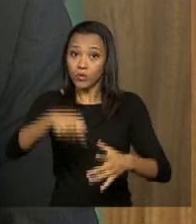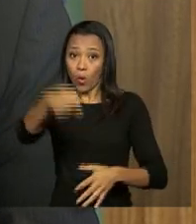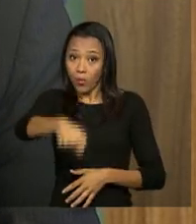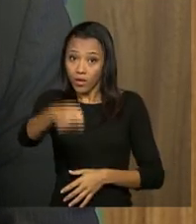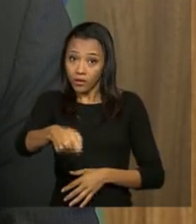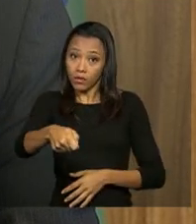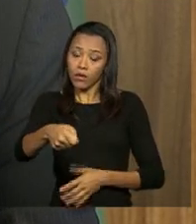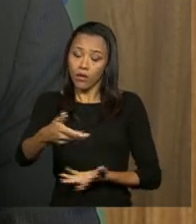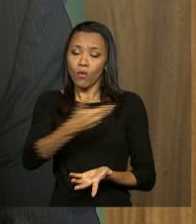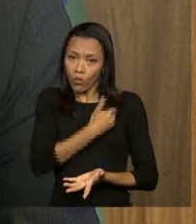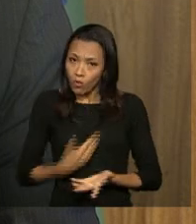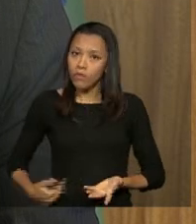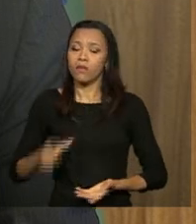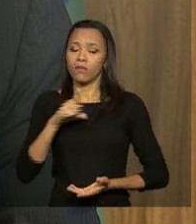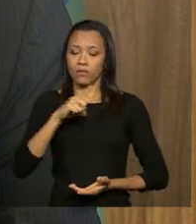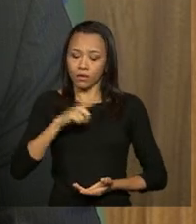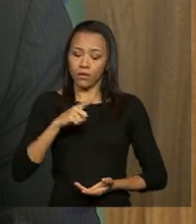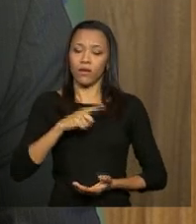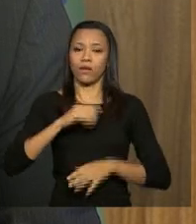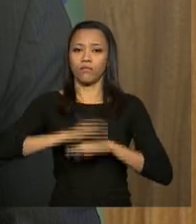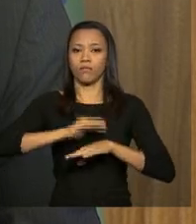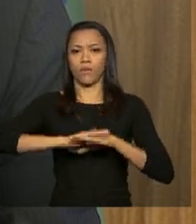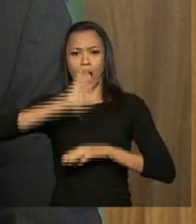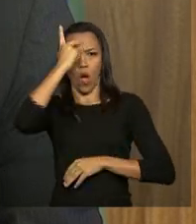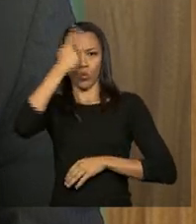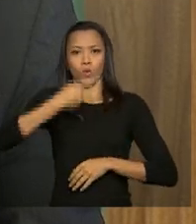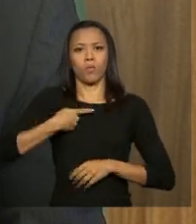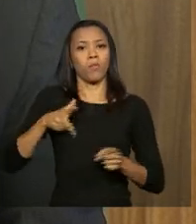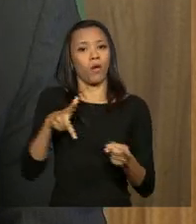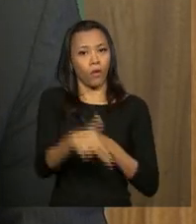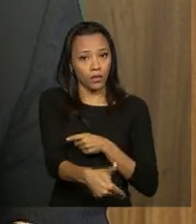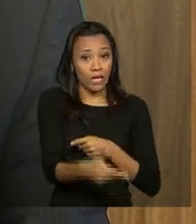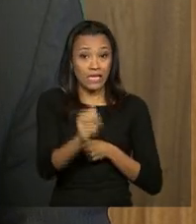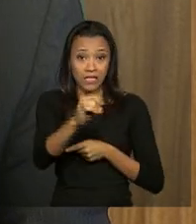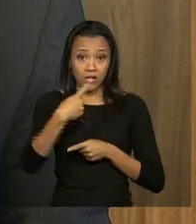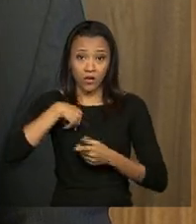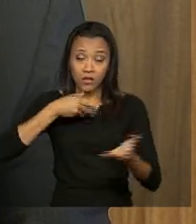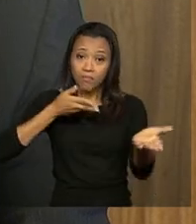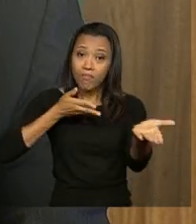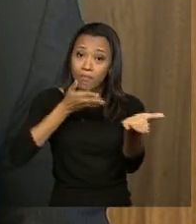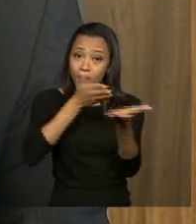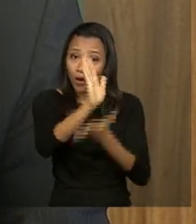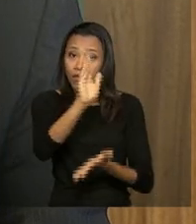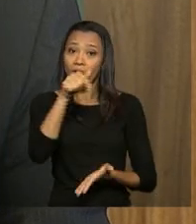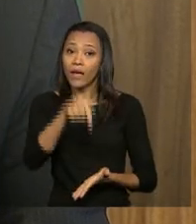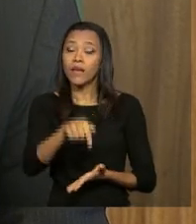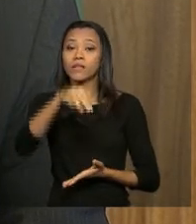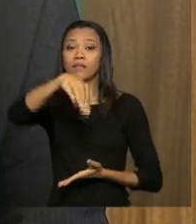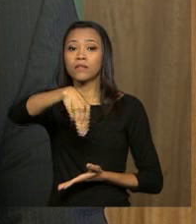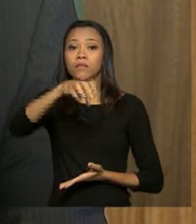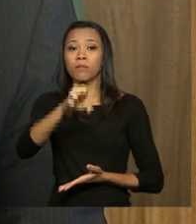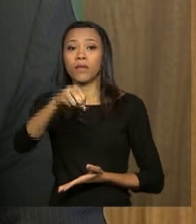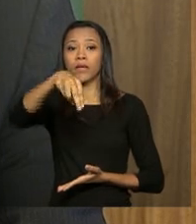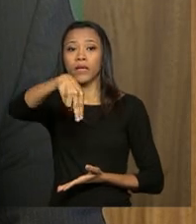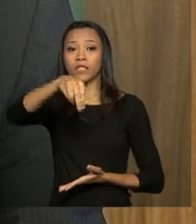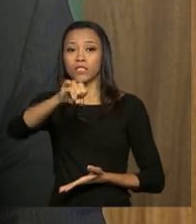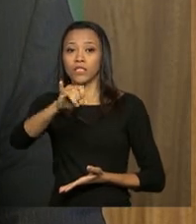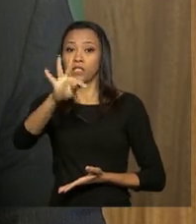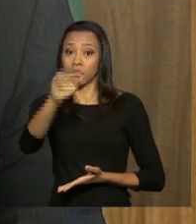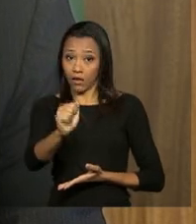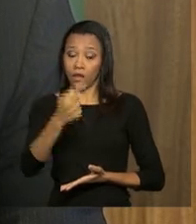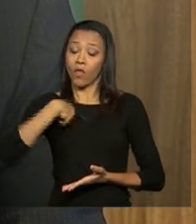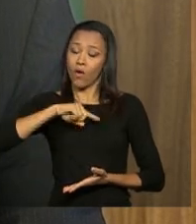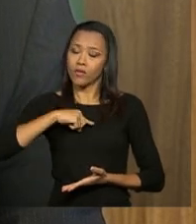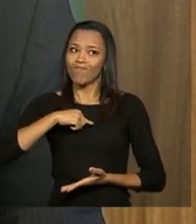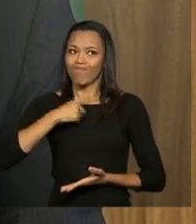pelo governo tem autonomia para cortar despesas obrigatórias que nós aprovamos essas medidas nós vamos poder também gastar